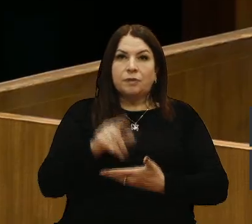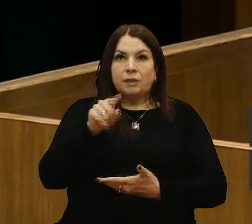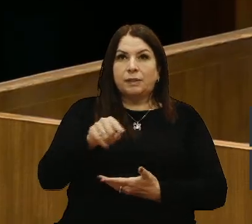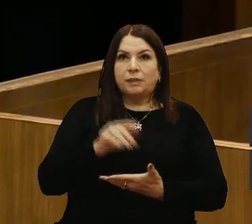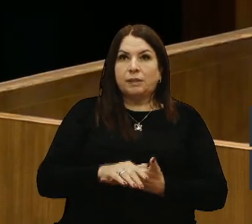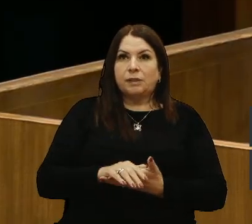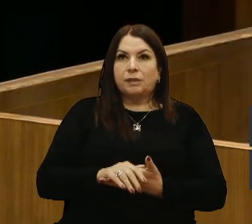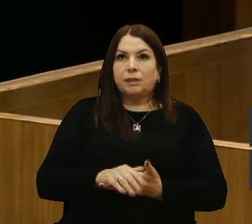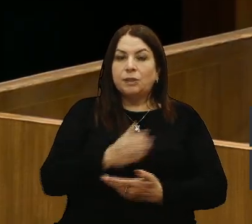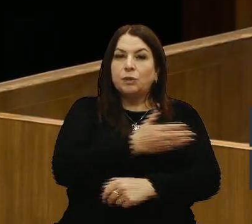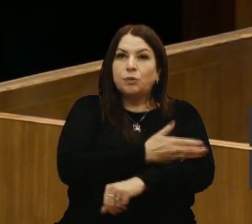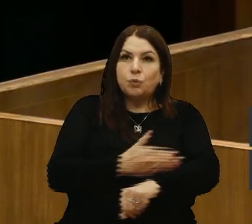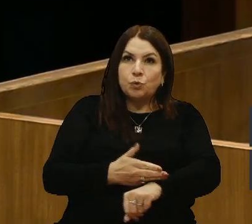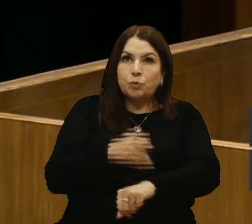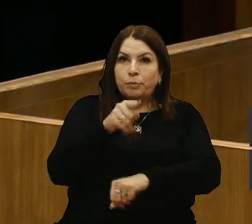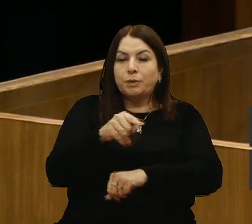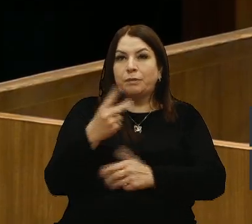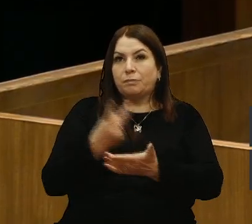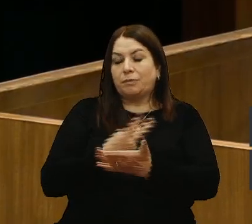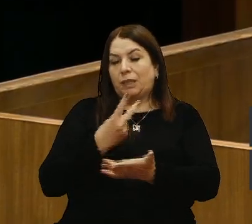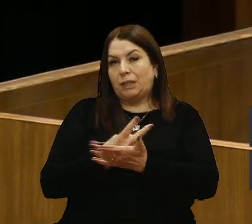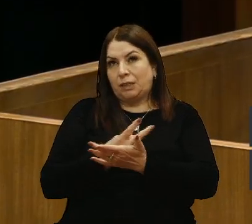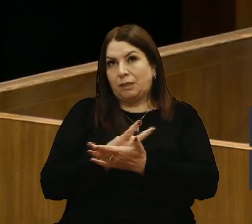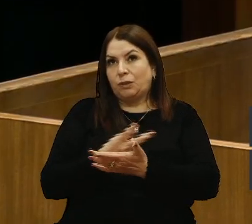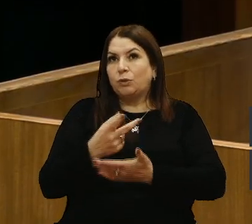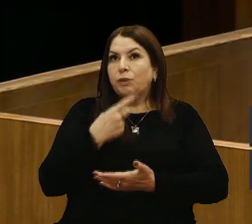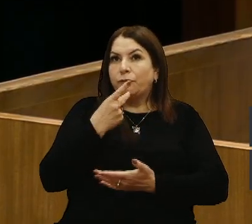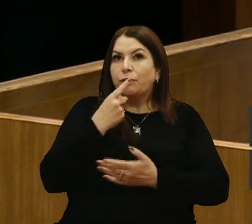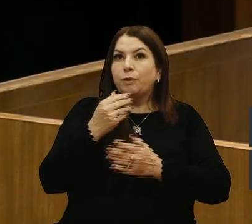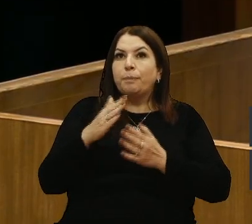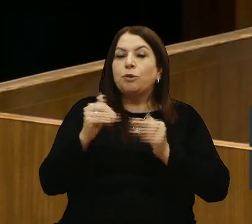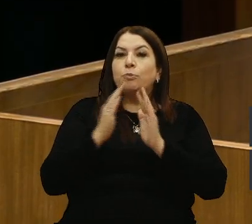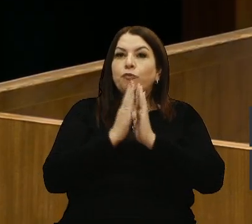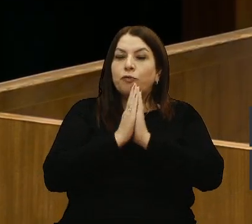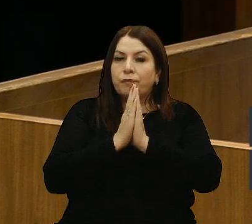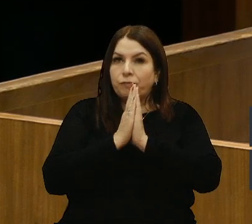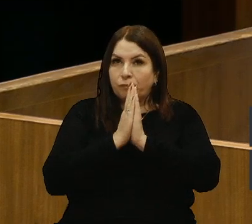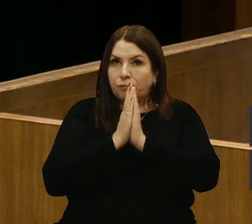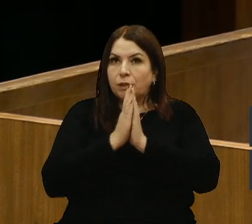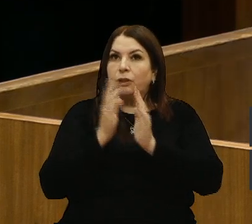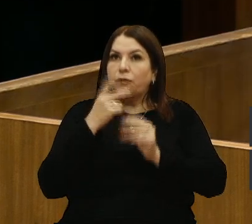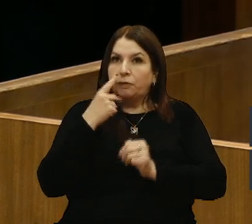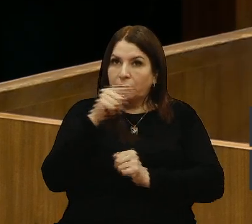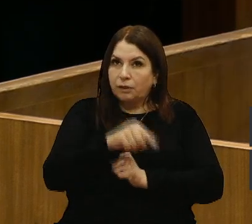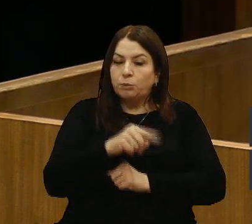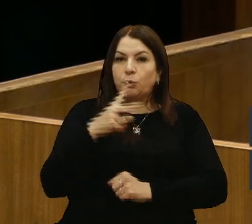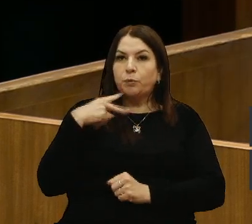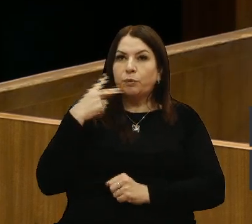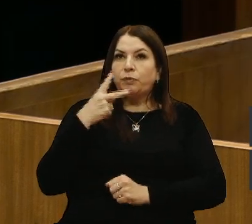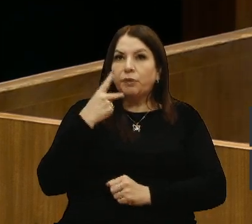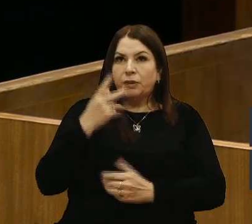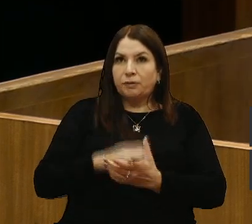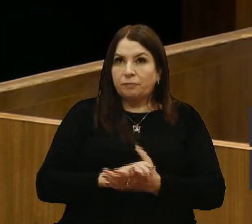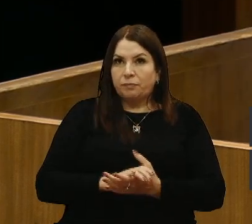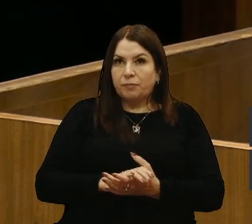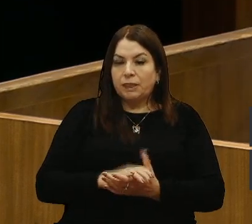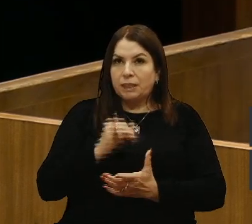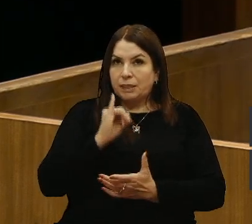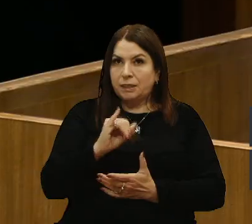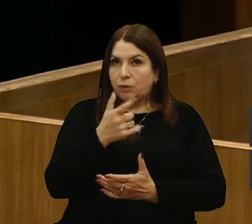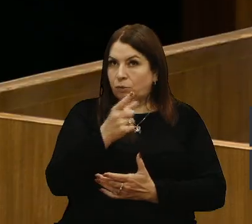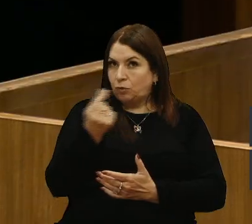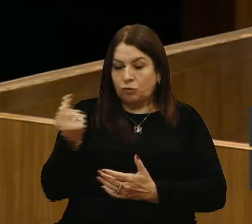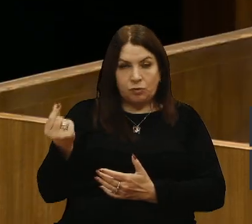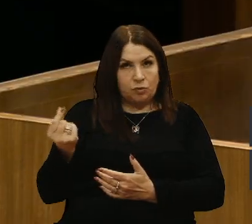esse costume está errado. Então aqui eu venho suplicar, e aqui eu digo também o que os vereadores falaram aqui. Se não tem